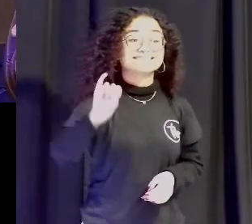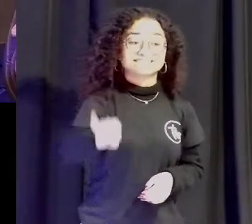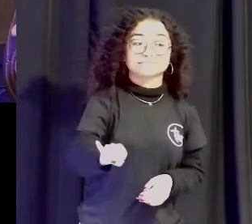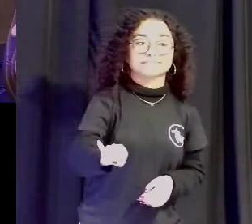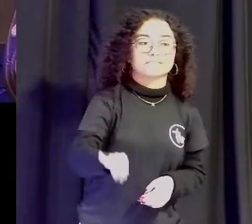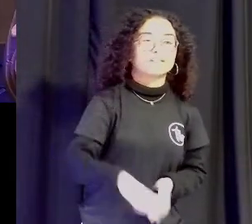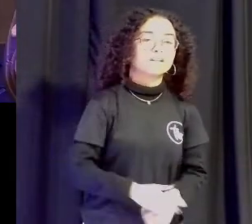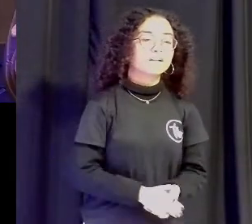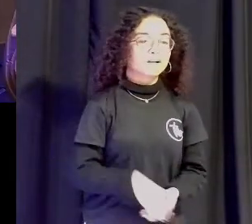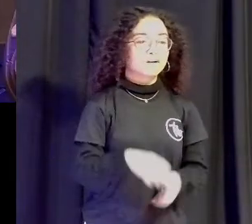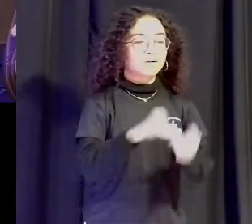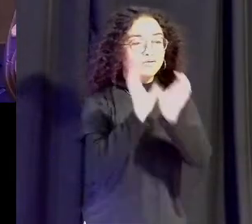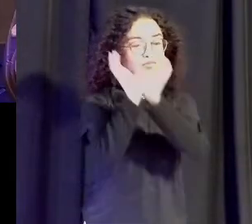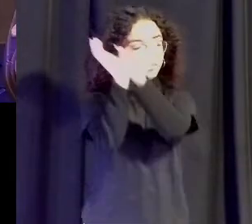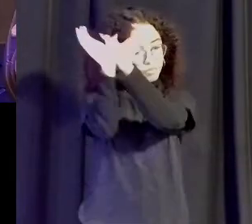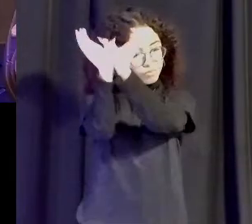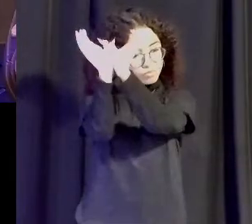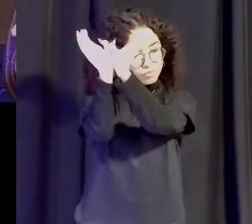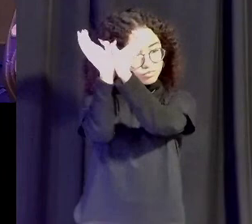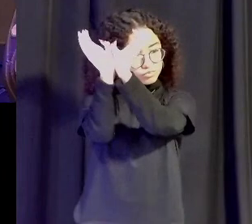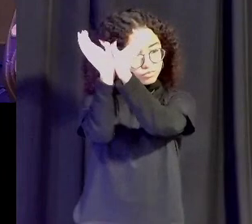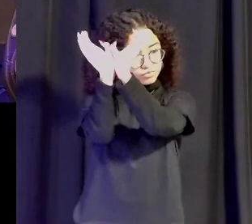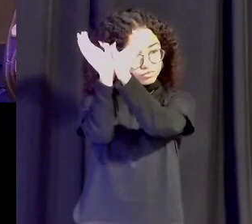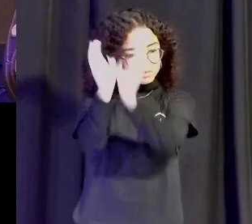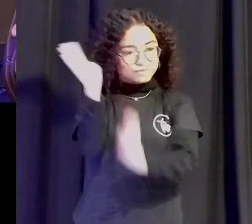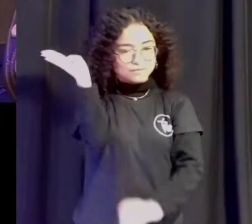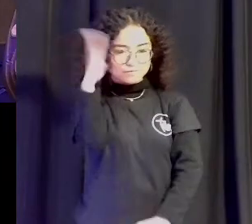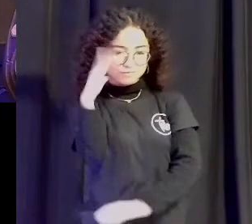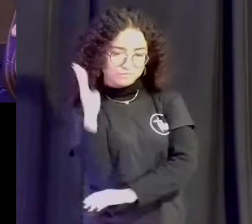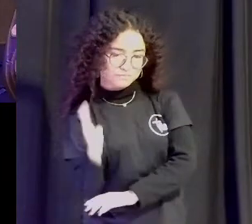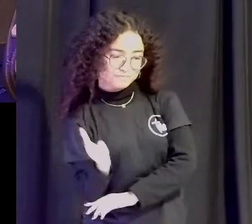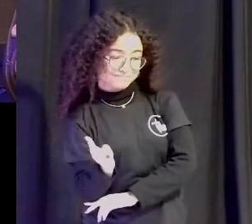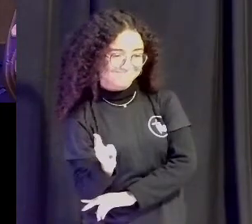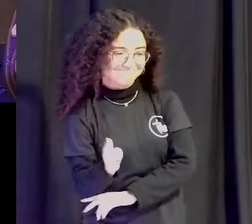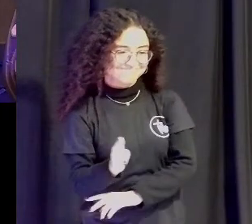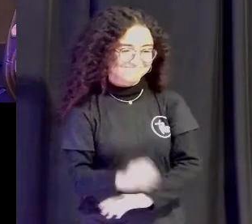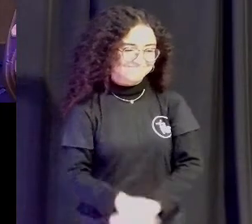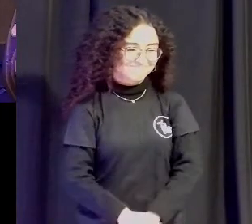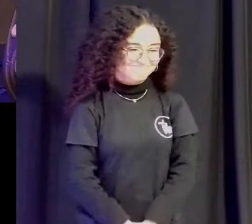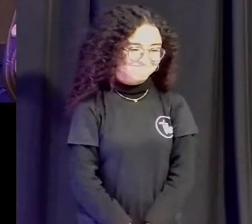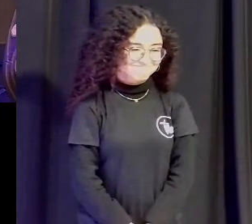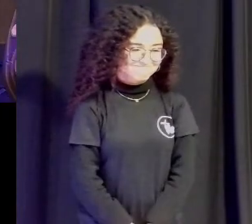fase, tem gente que não está crendo muito, né?